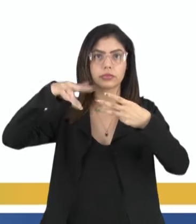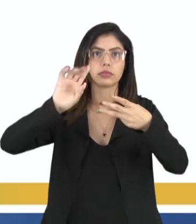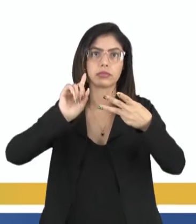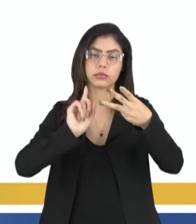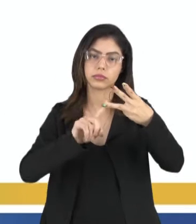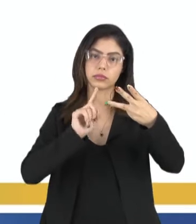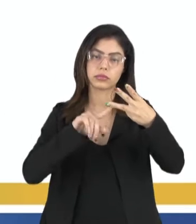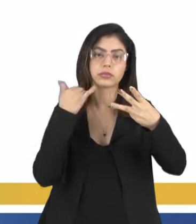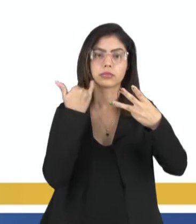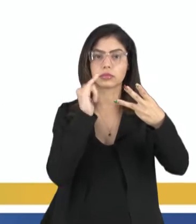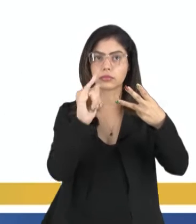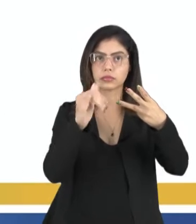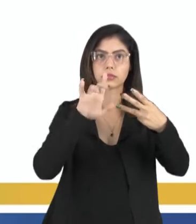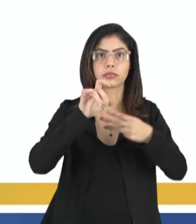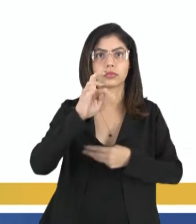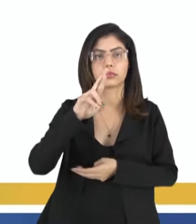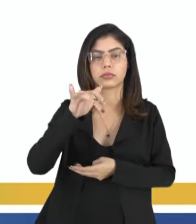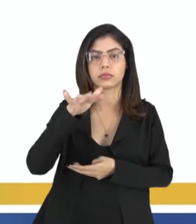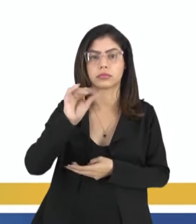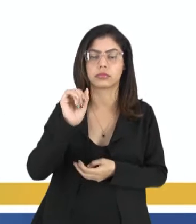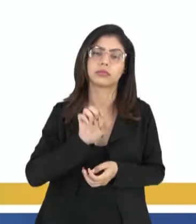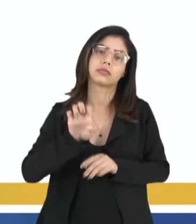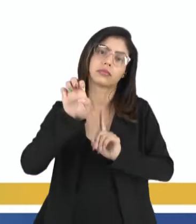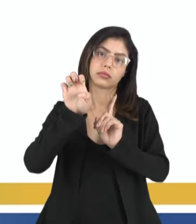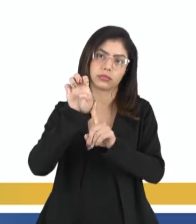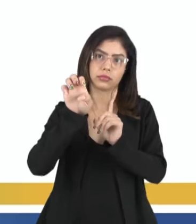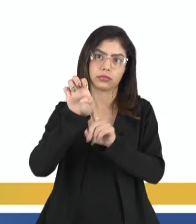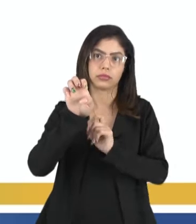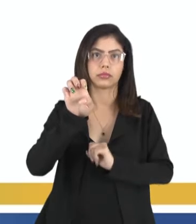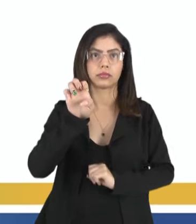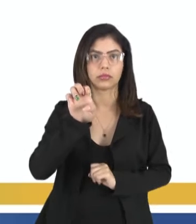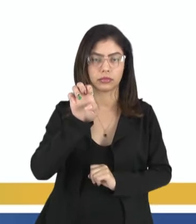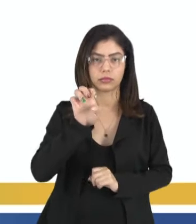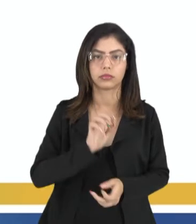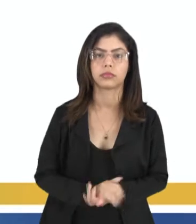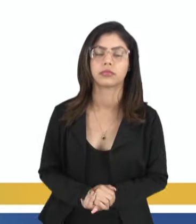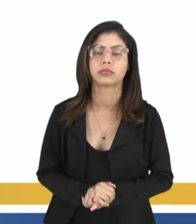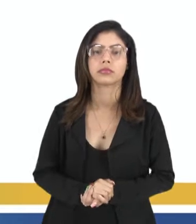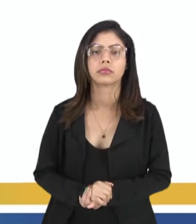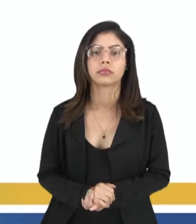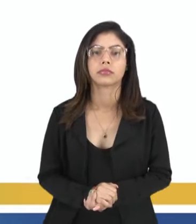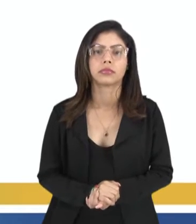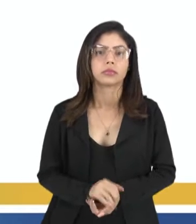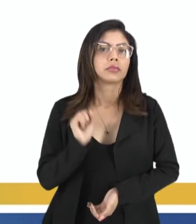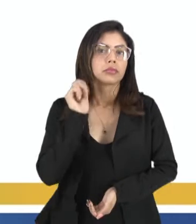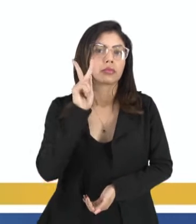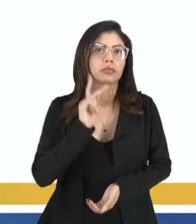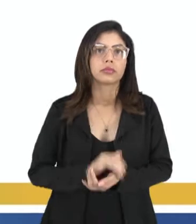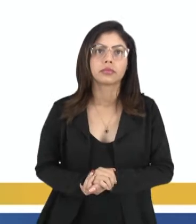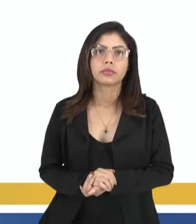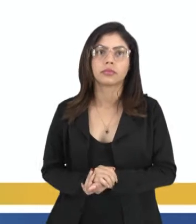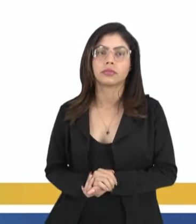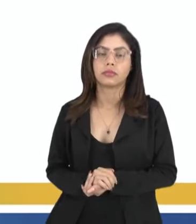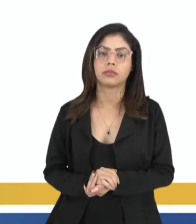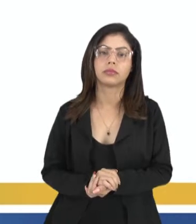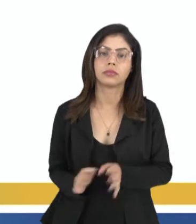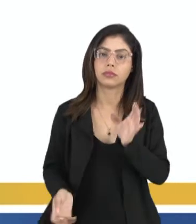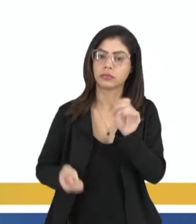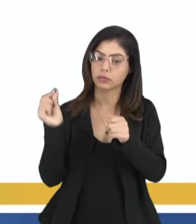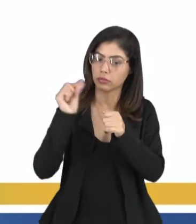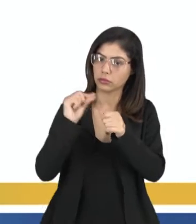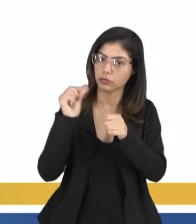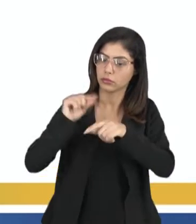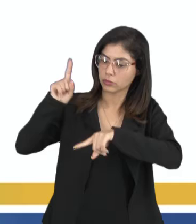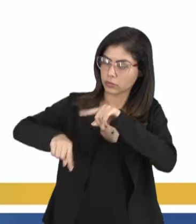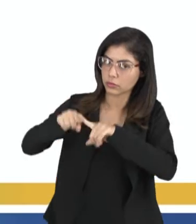N, e os elétrons, representado pelo E minúsculo com um acento, ok? Então, essa é a